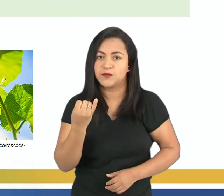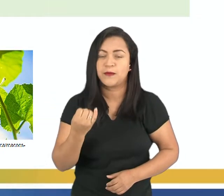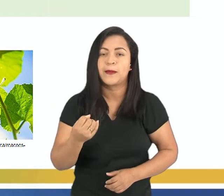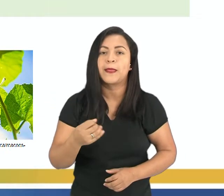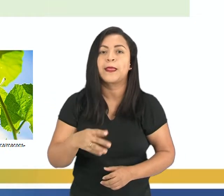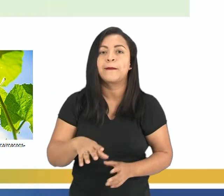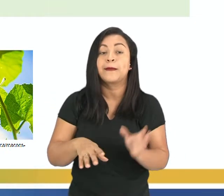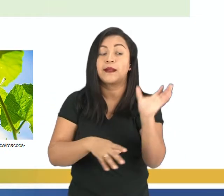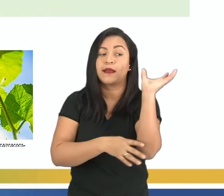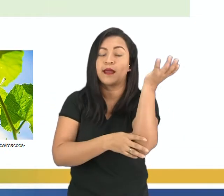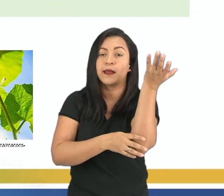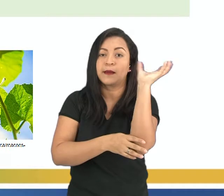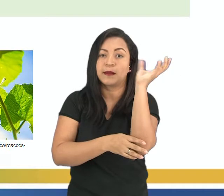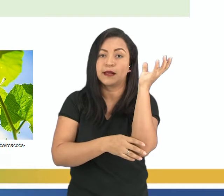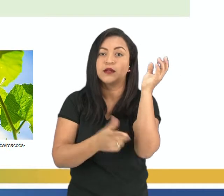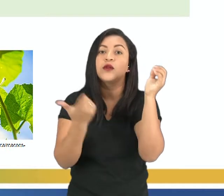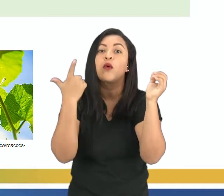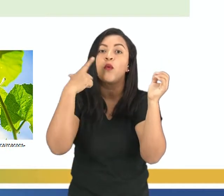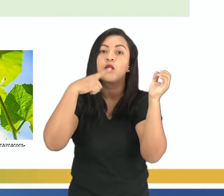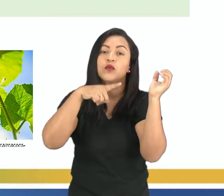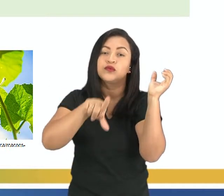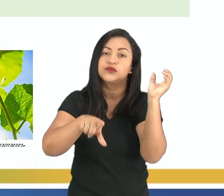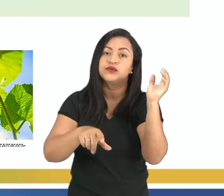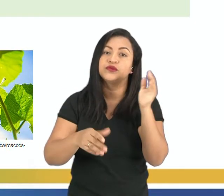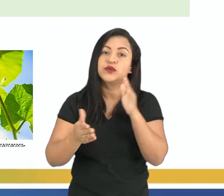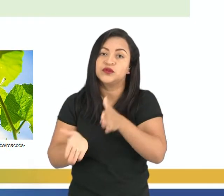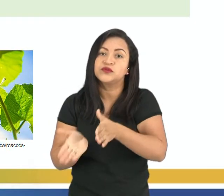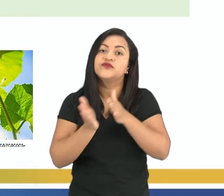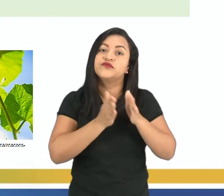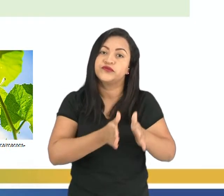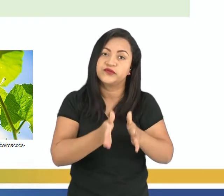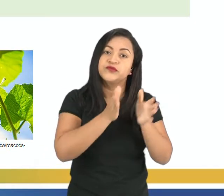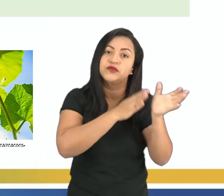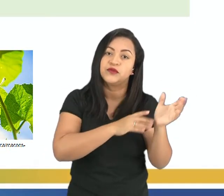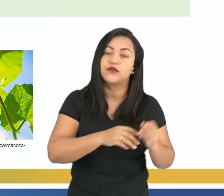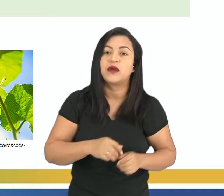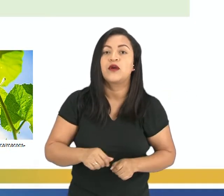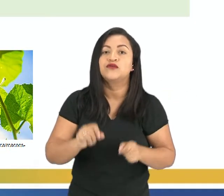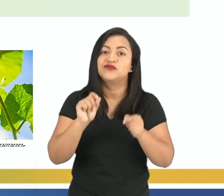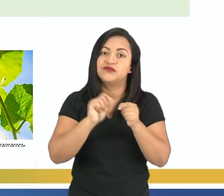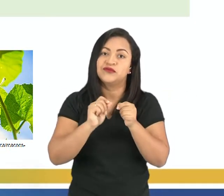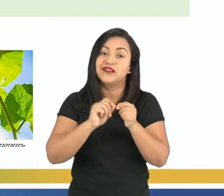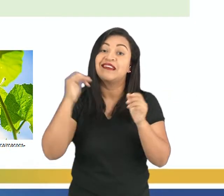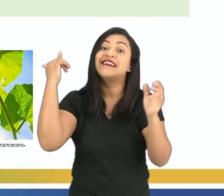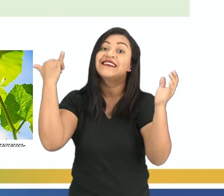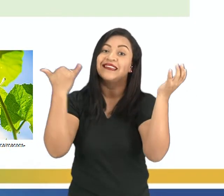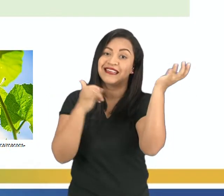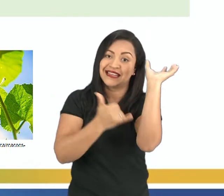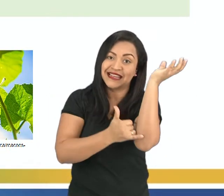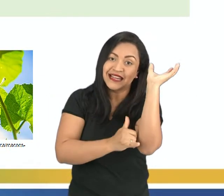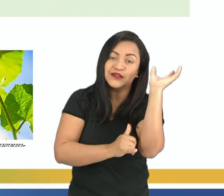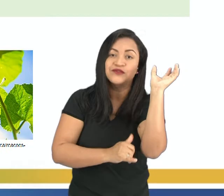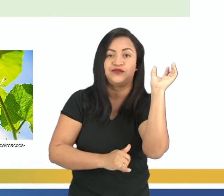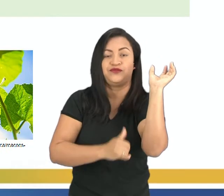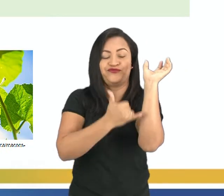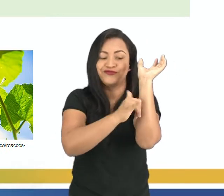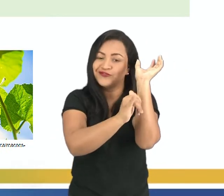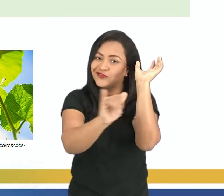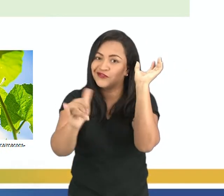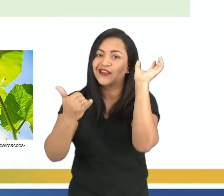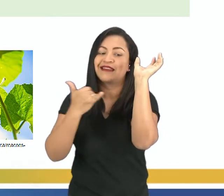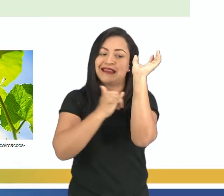planta ela realize o seu metabolismo, ela consiga produzir energia, ela passe pela respiração